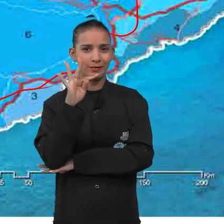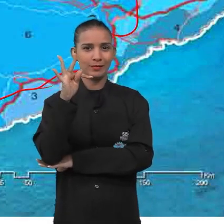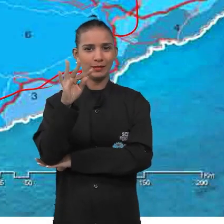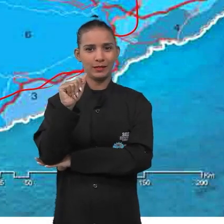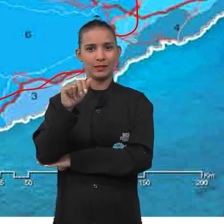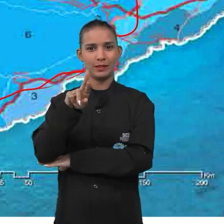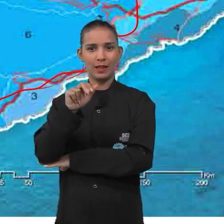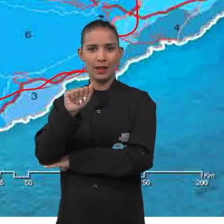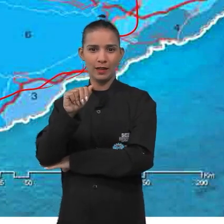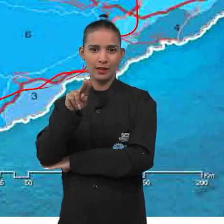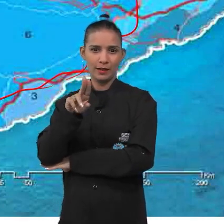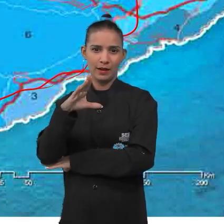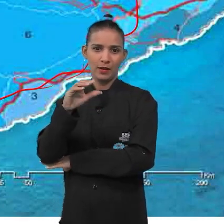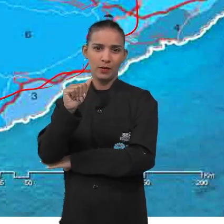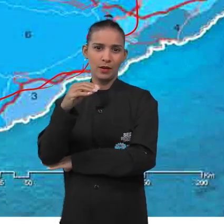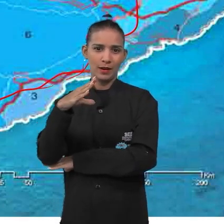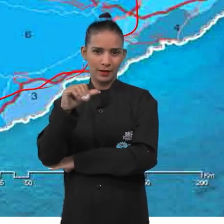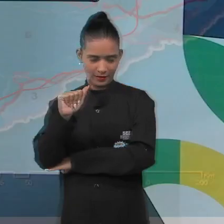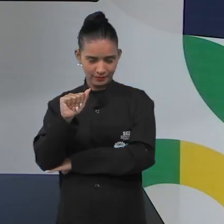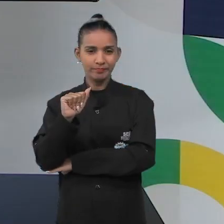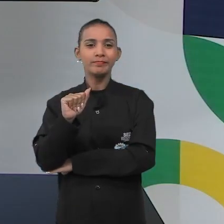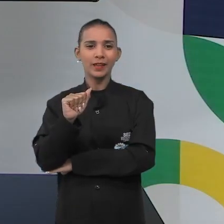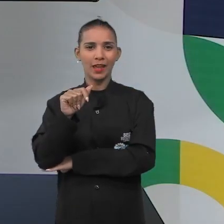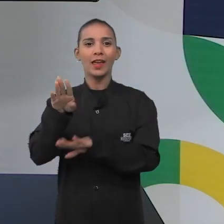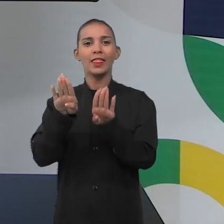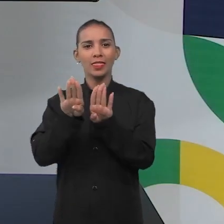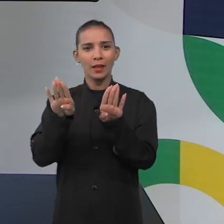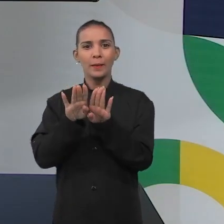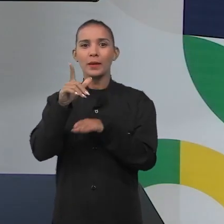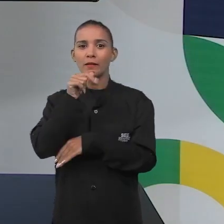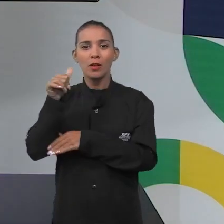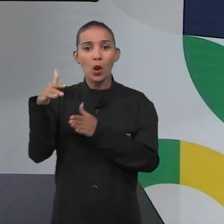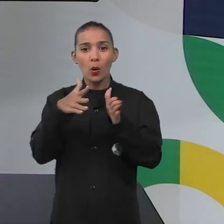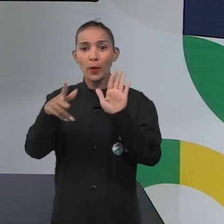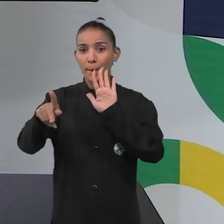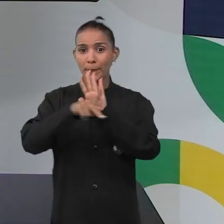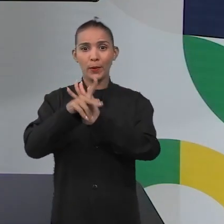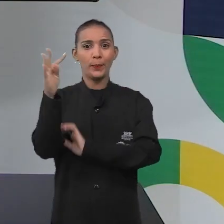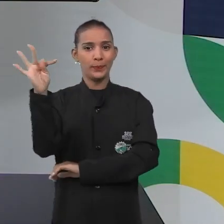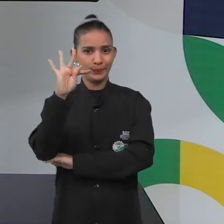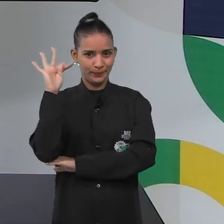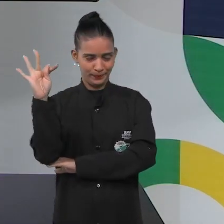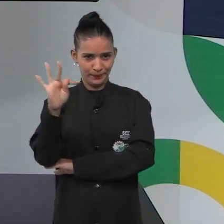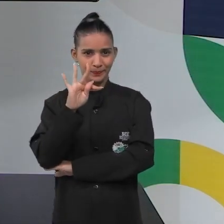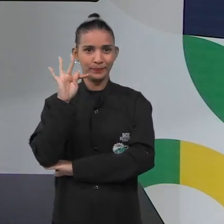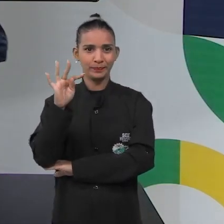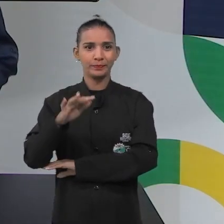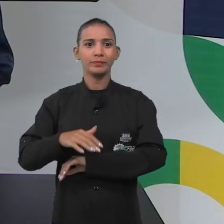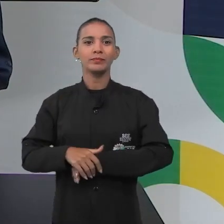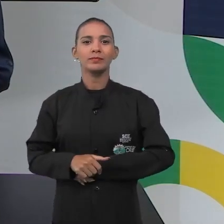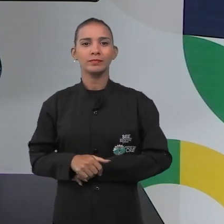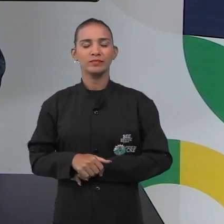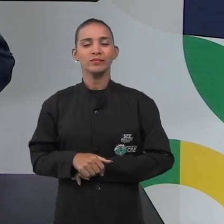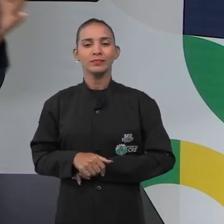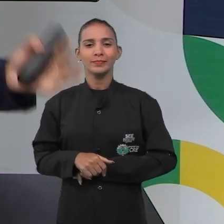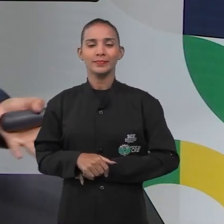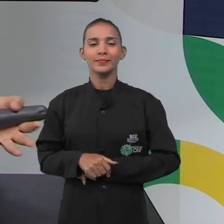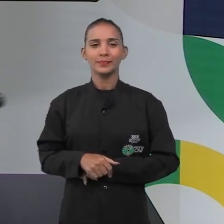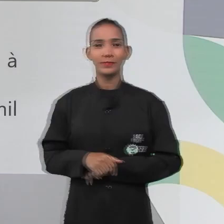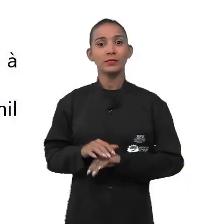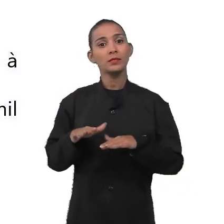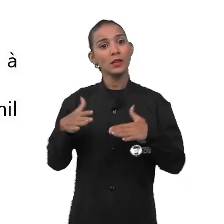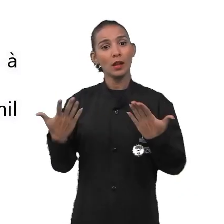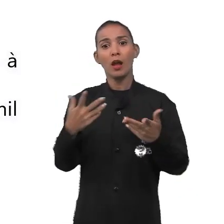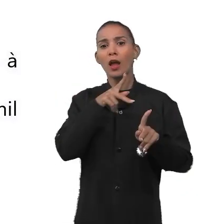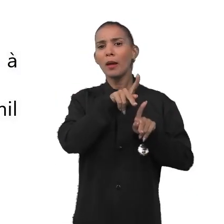região aqui compreende a bacia hidrográfica do rio Tarauacá. Certo, pessoal? Então, vamos falar um pouquinho agora